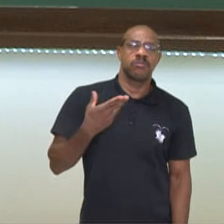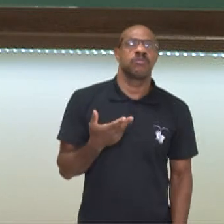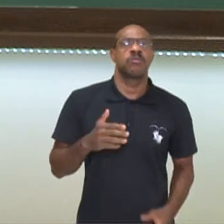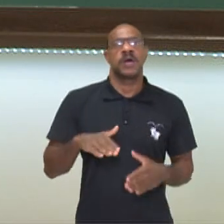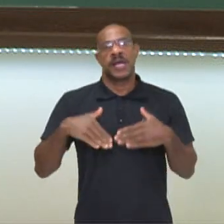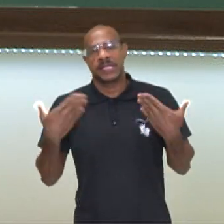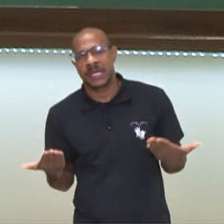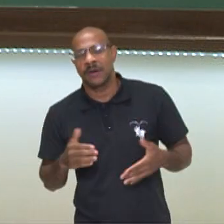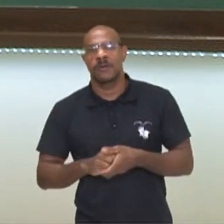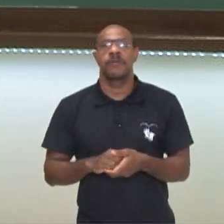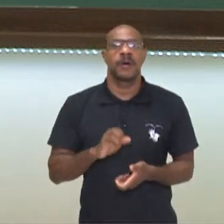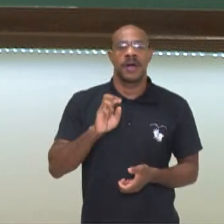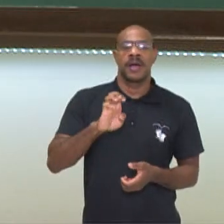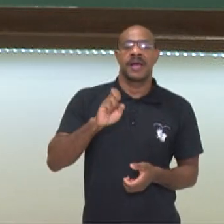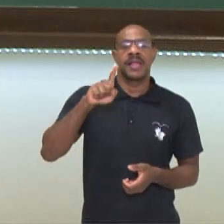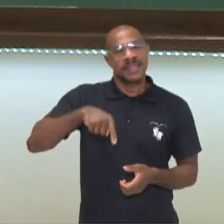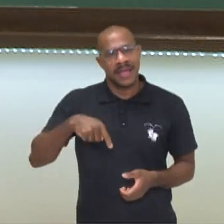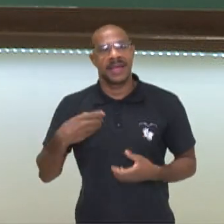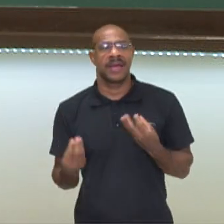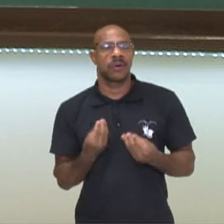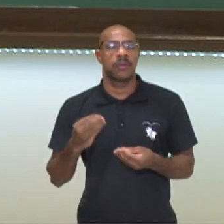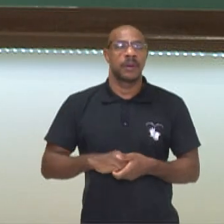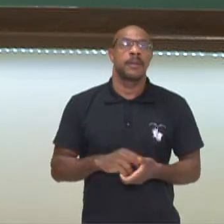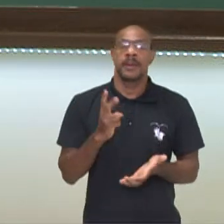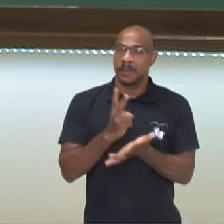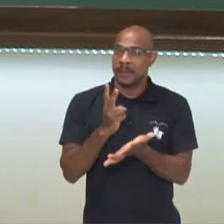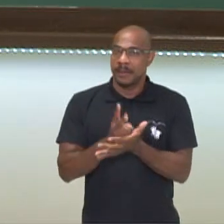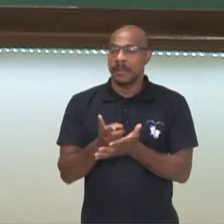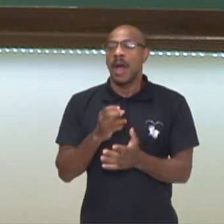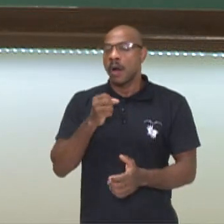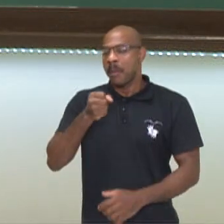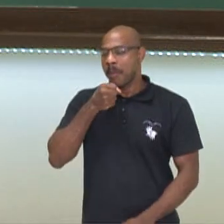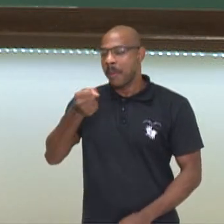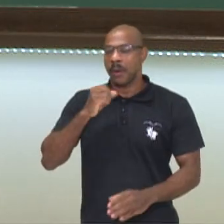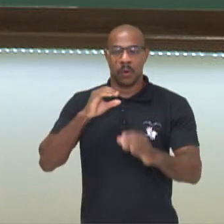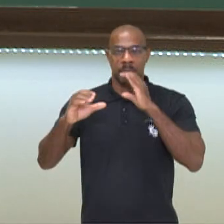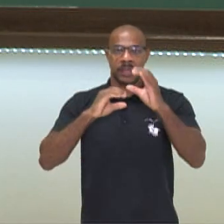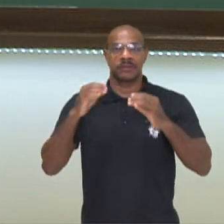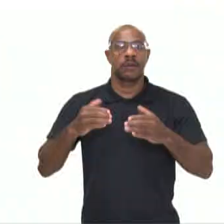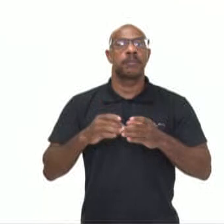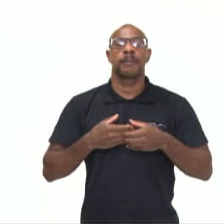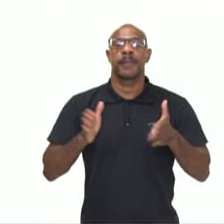aquelas muletinhas nossas da fala, é para manter o canal de comunicação aberto aqui.